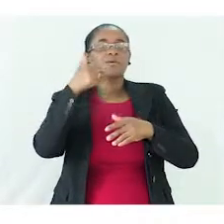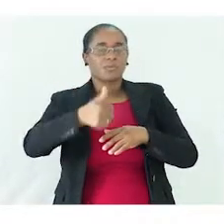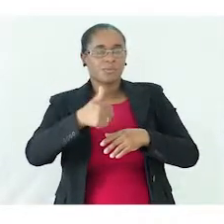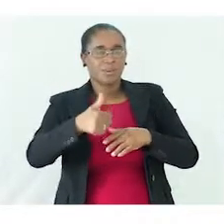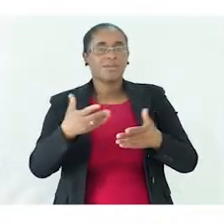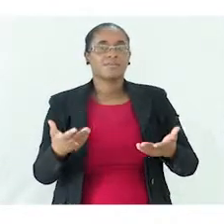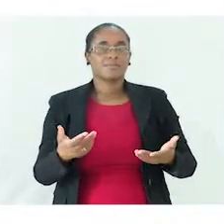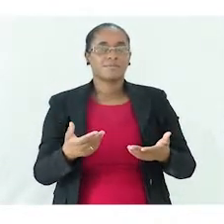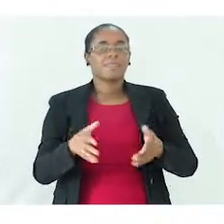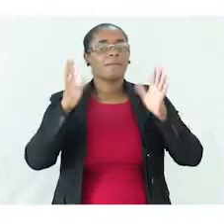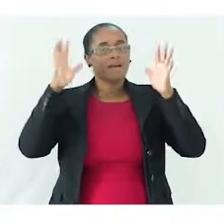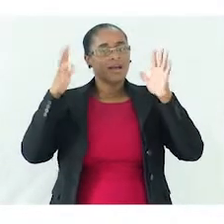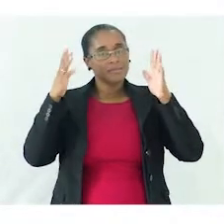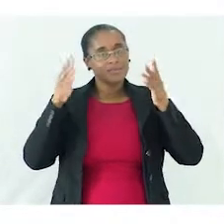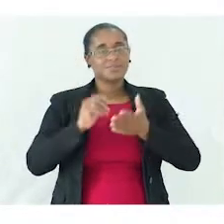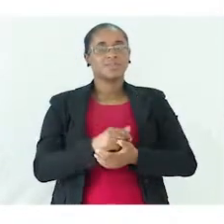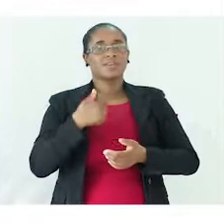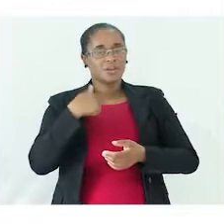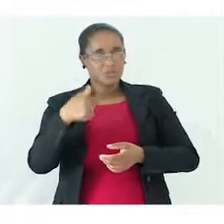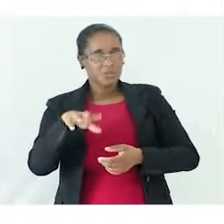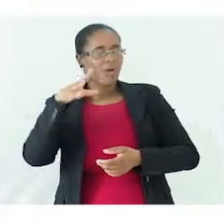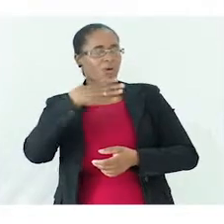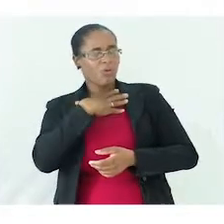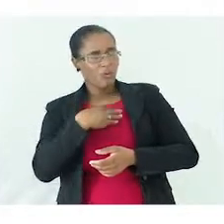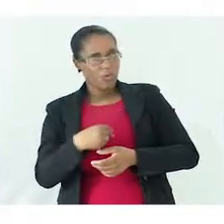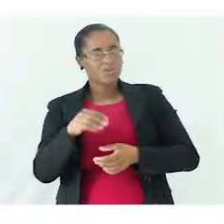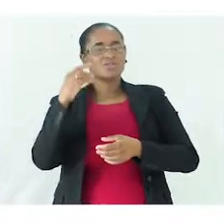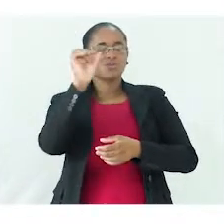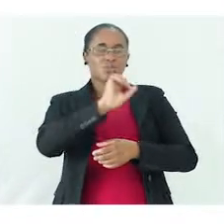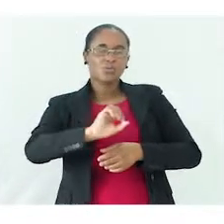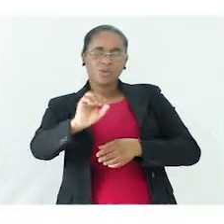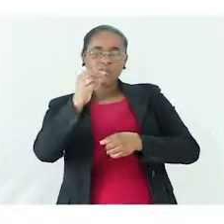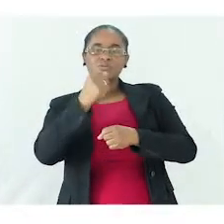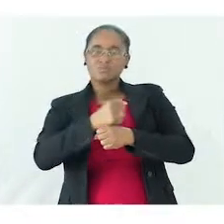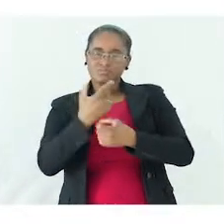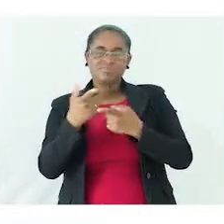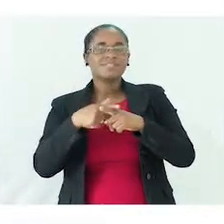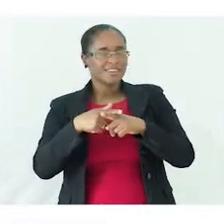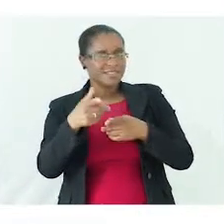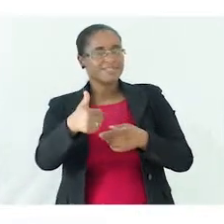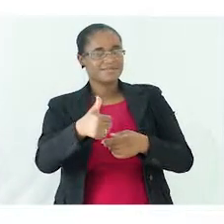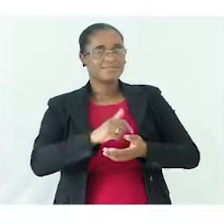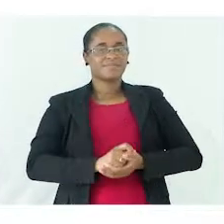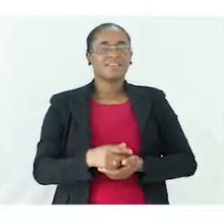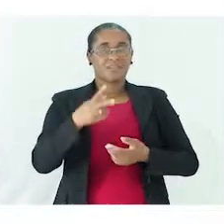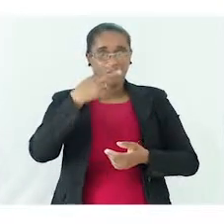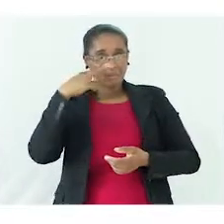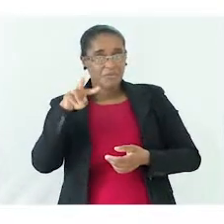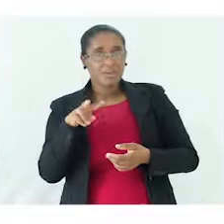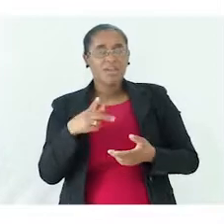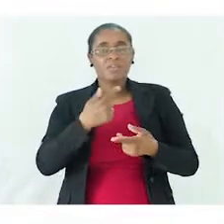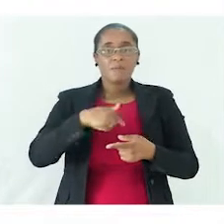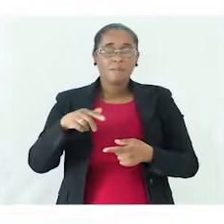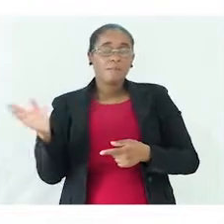Muito bem, palmas, eu estou a gostar do vosso empenhamento. Vamos ver? Então,